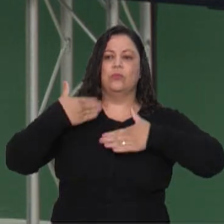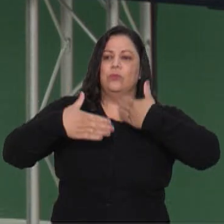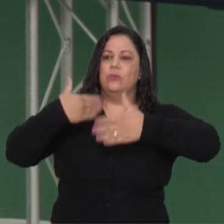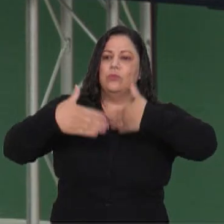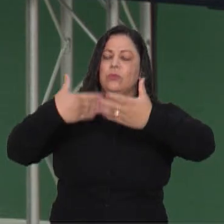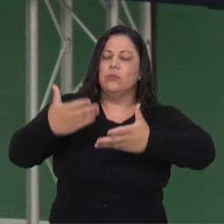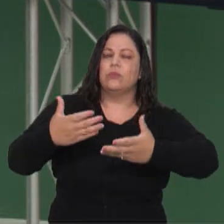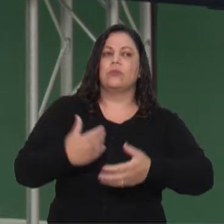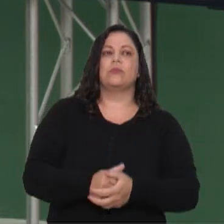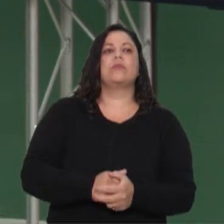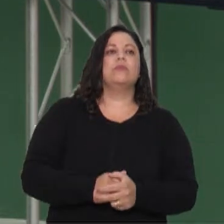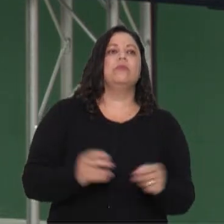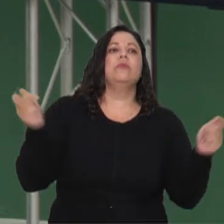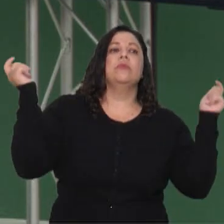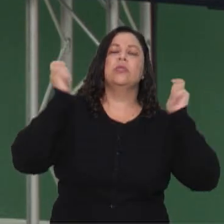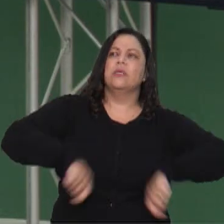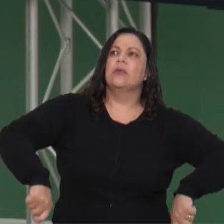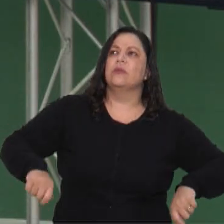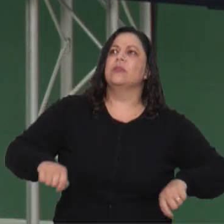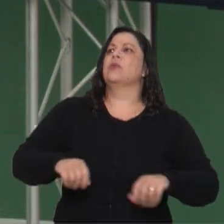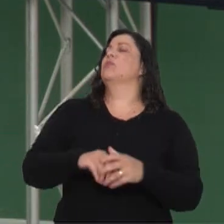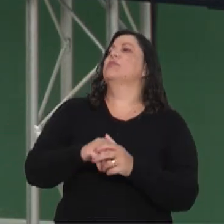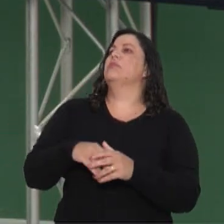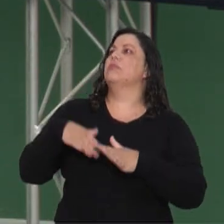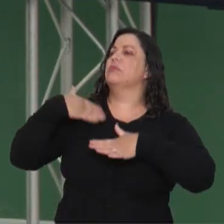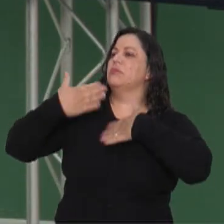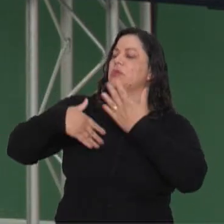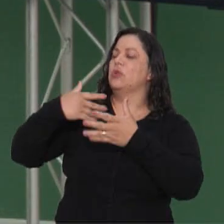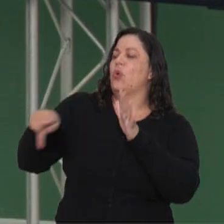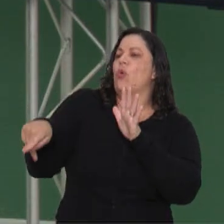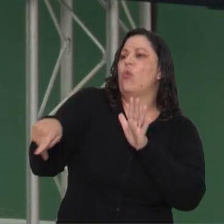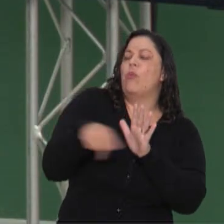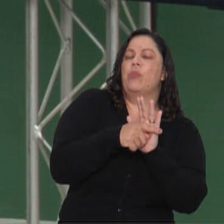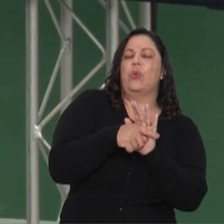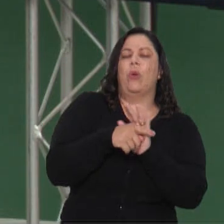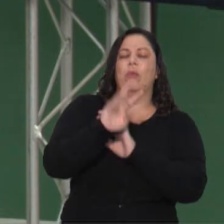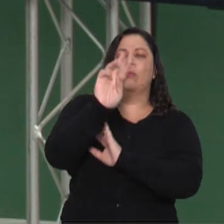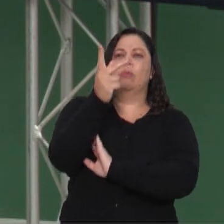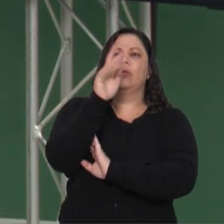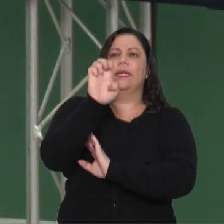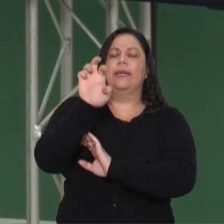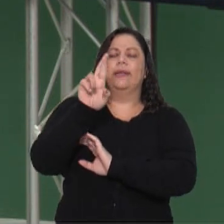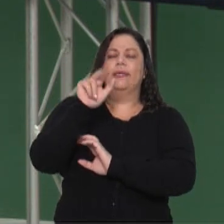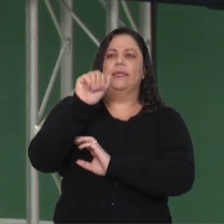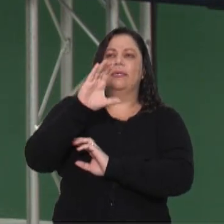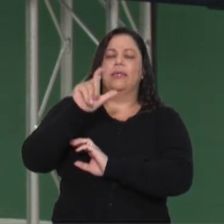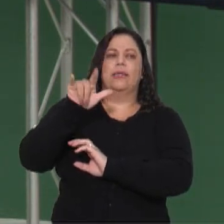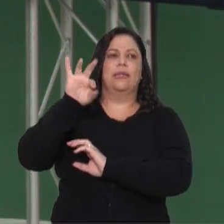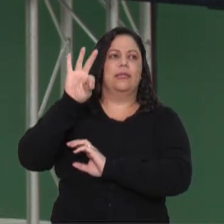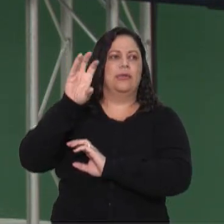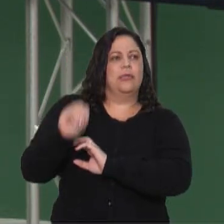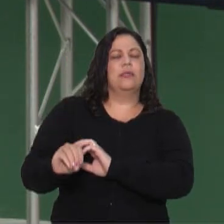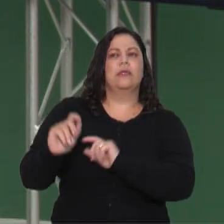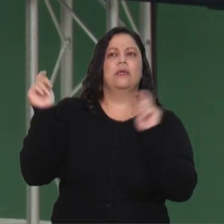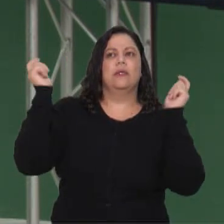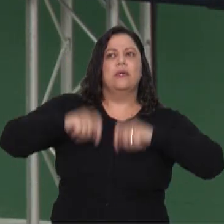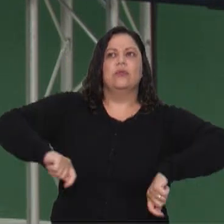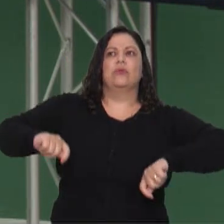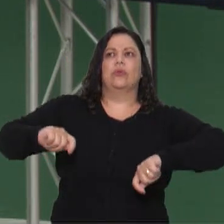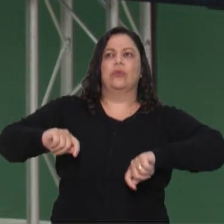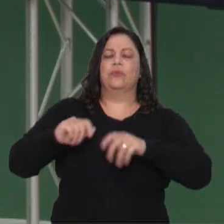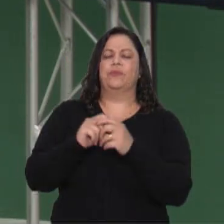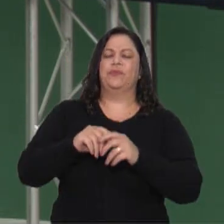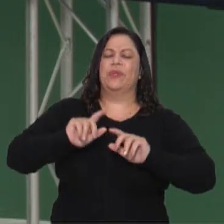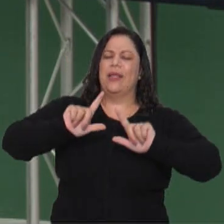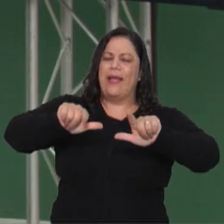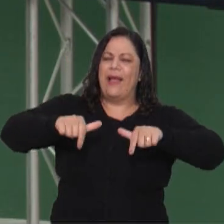devir e um devir que o próprio Heráclito coloca como entendido a partir dos antagonismos, da